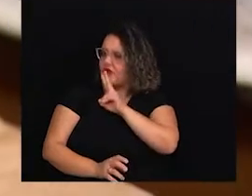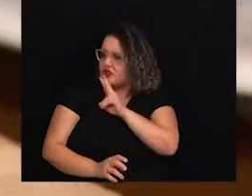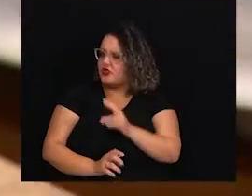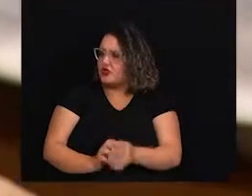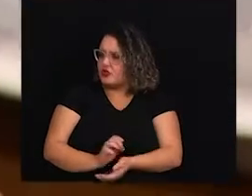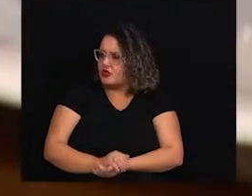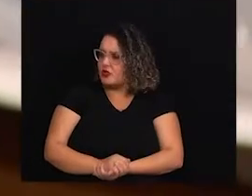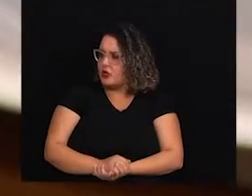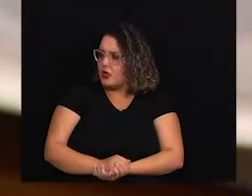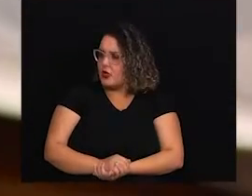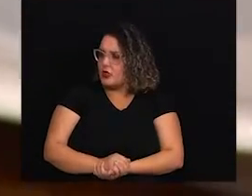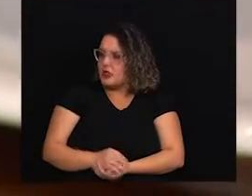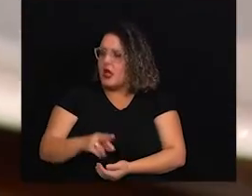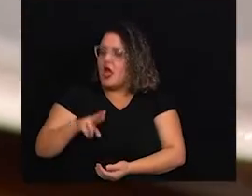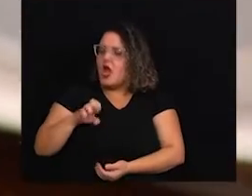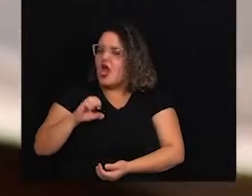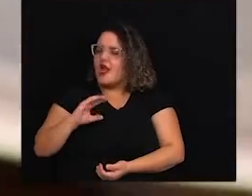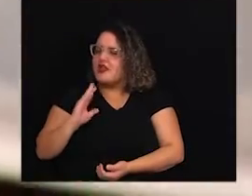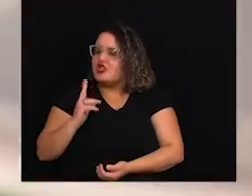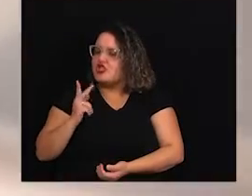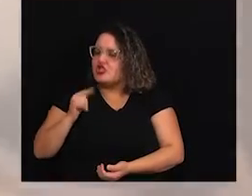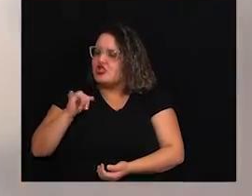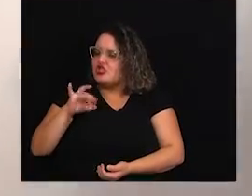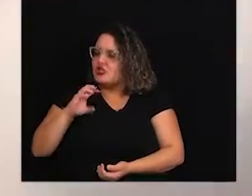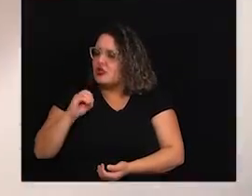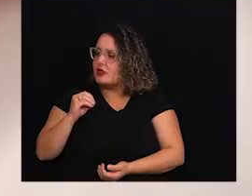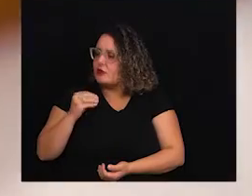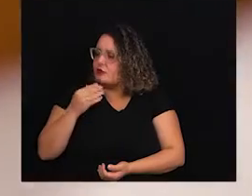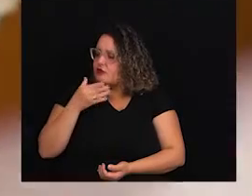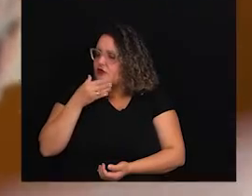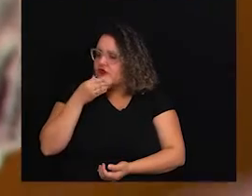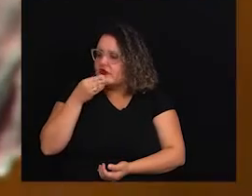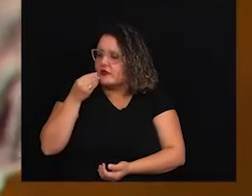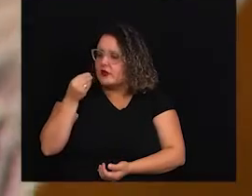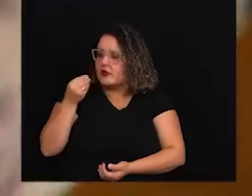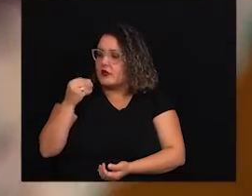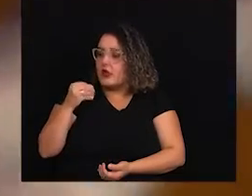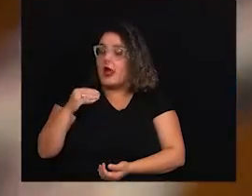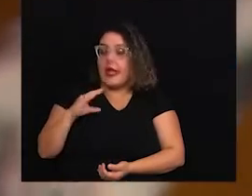Olha só esse recheio, ó.